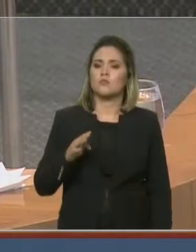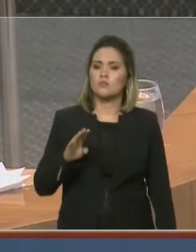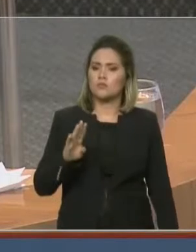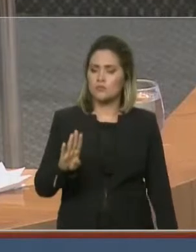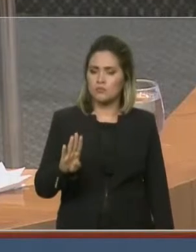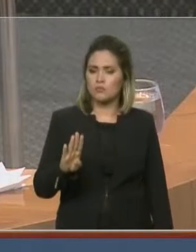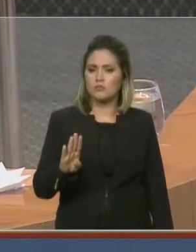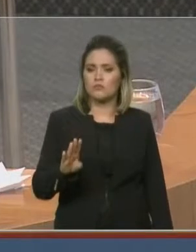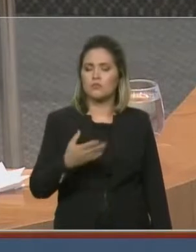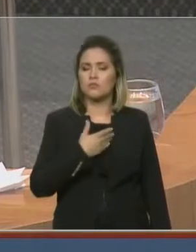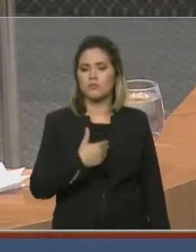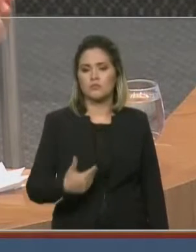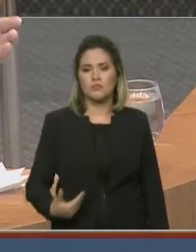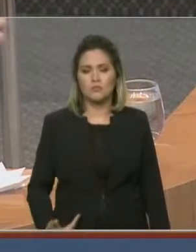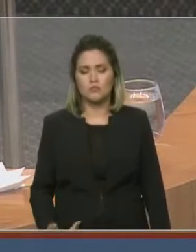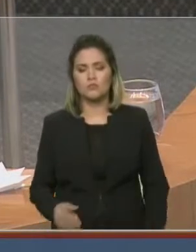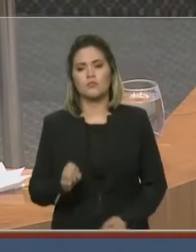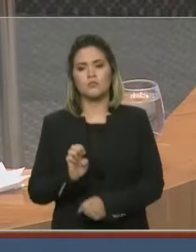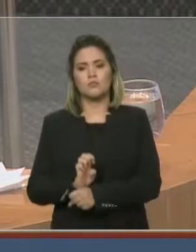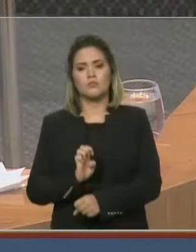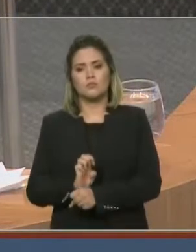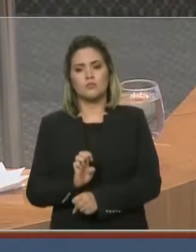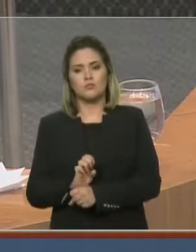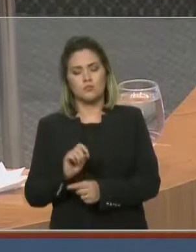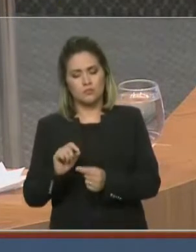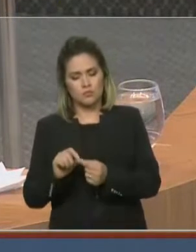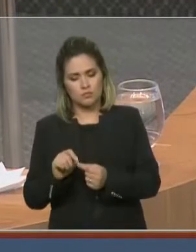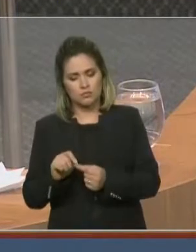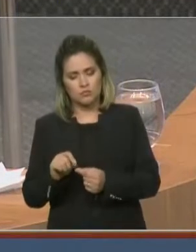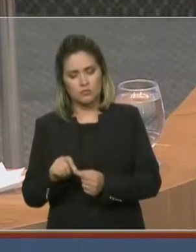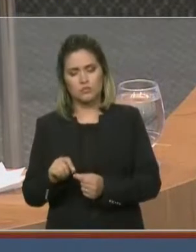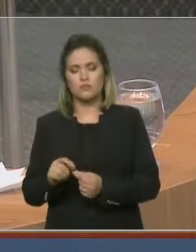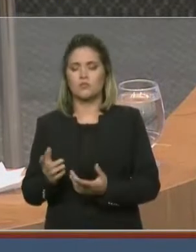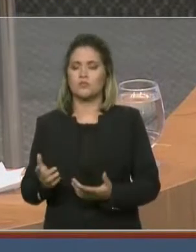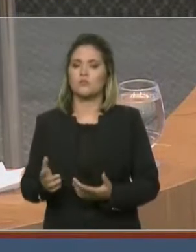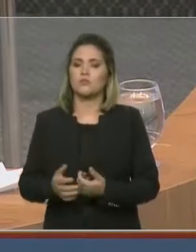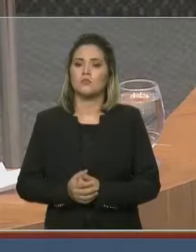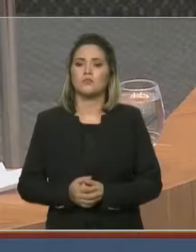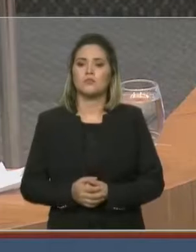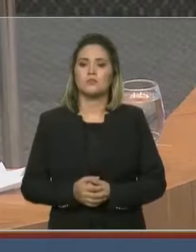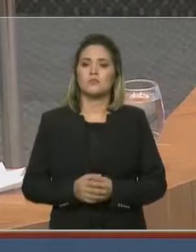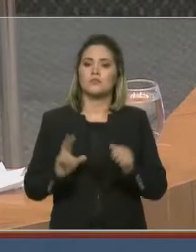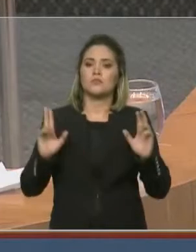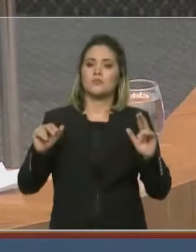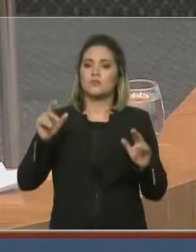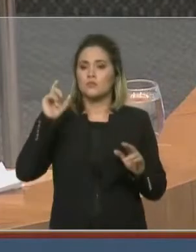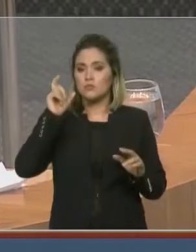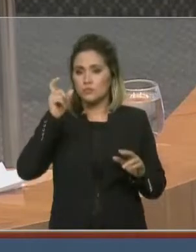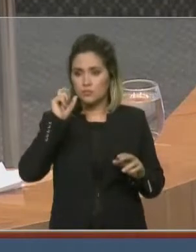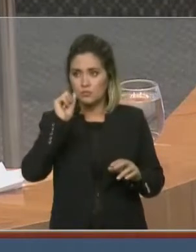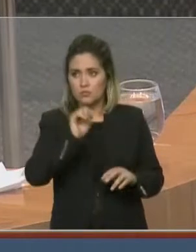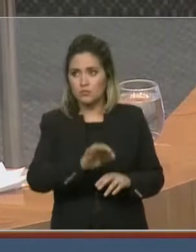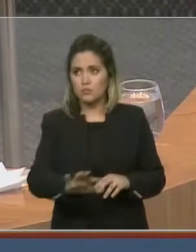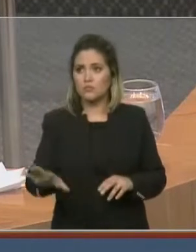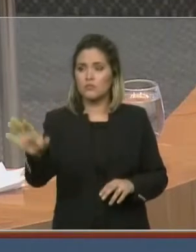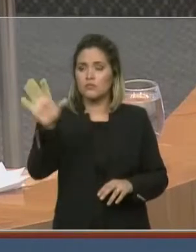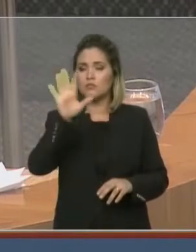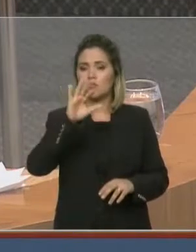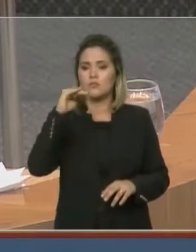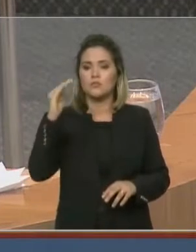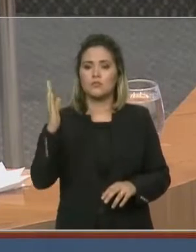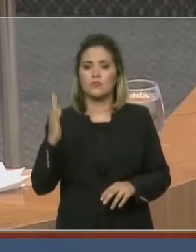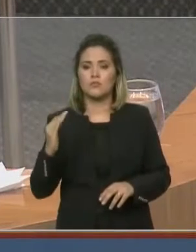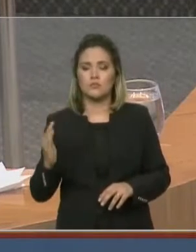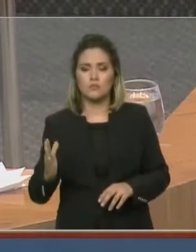pelo governo do Estado, debatendo temas, inclusive, de interesse nacional. É importante que se amplie